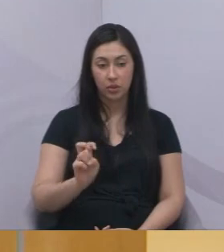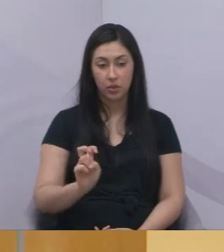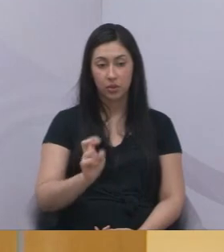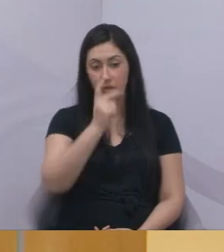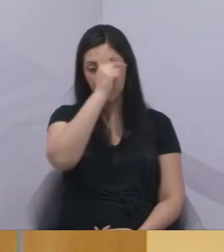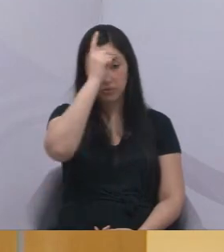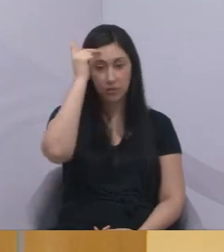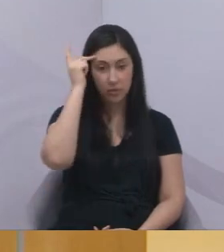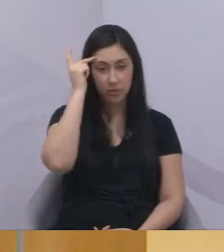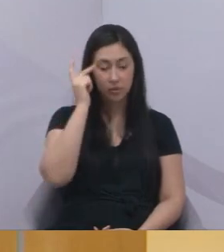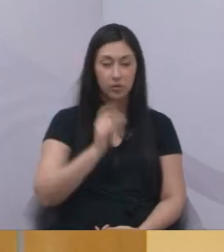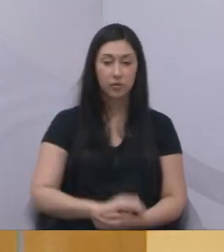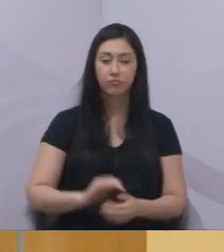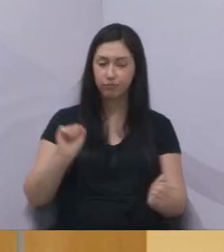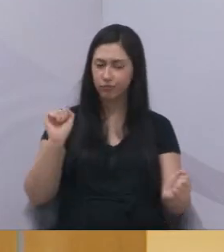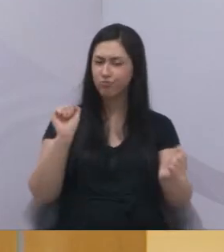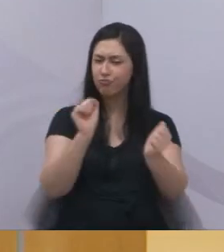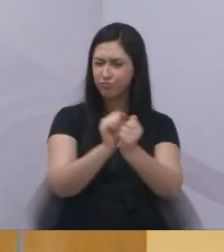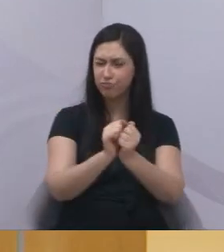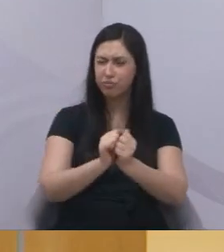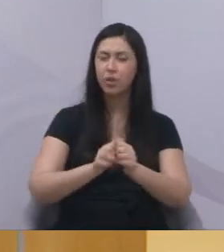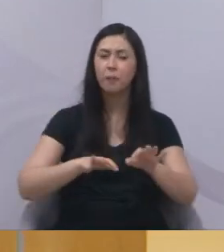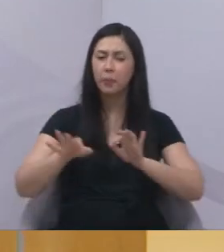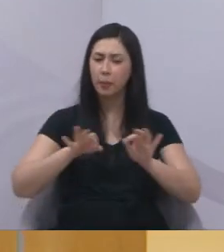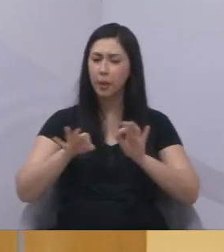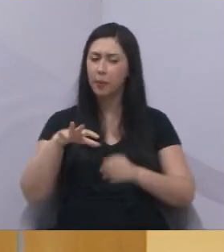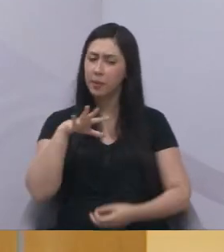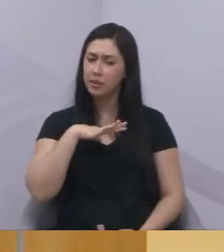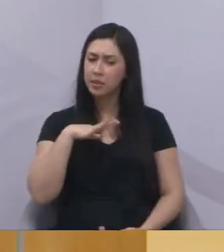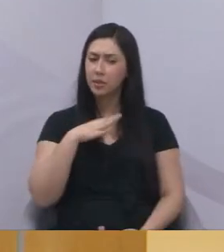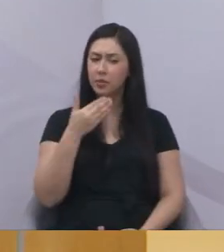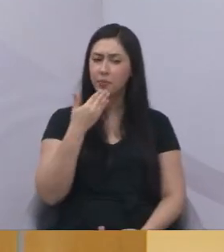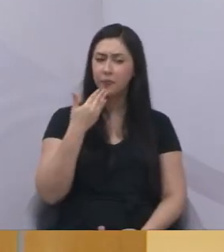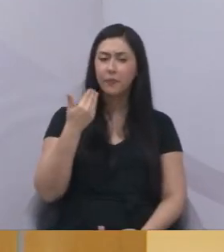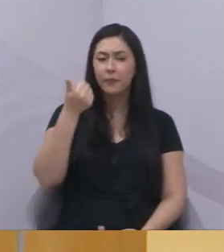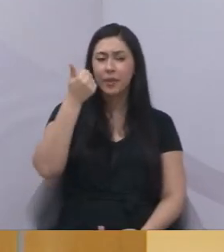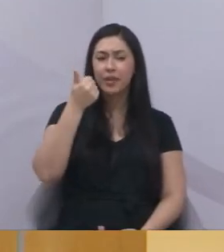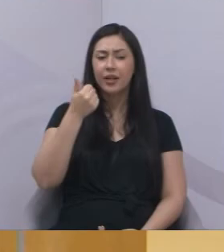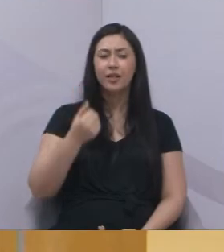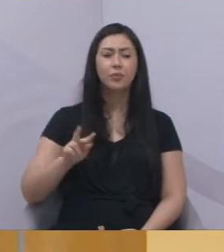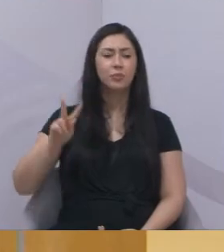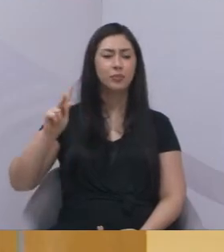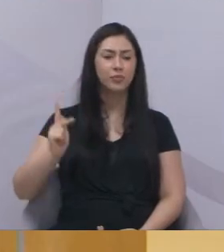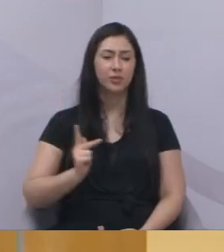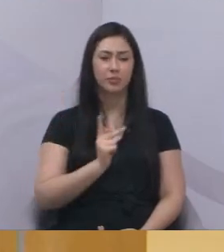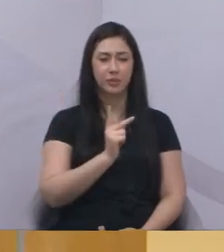285 pessoas. Tamo junto aí, Jacareí, para fazer a população do Jacareí fazer uma cidade melhor.